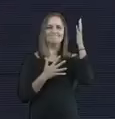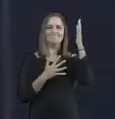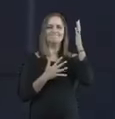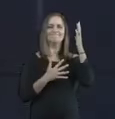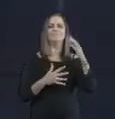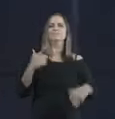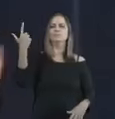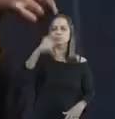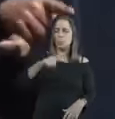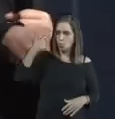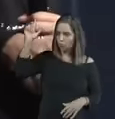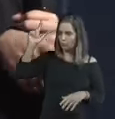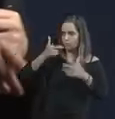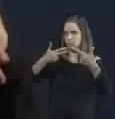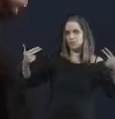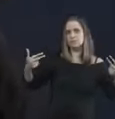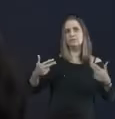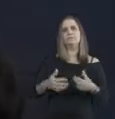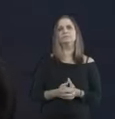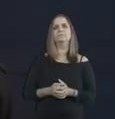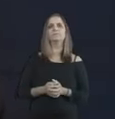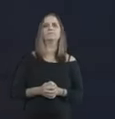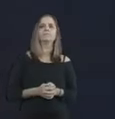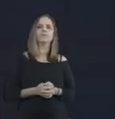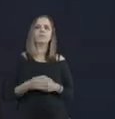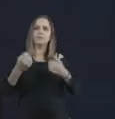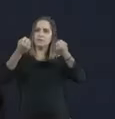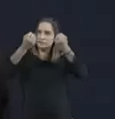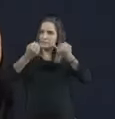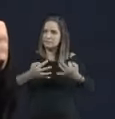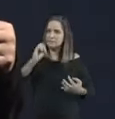E tem mais um negócio. E quem não gostar, vai se danar.